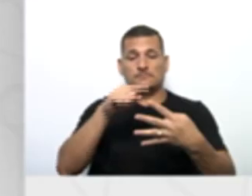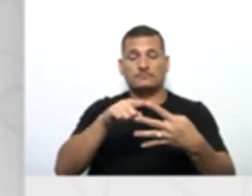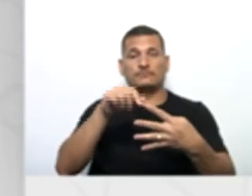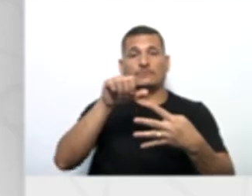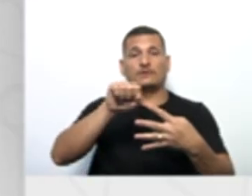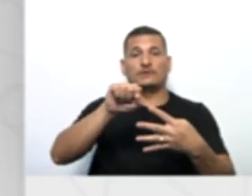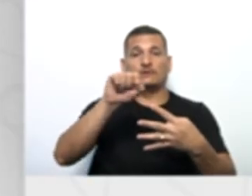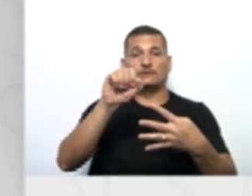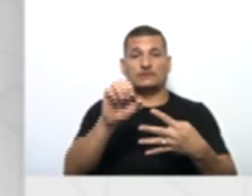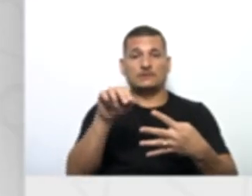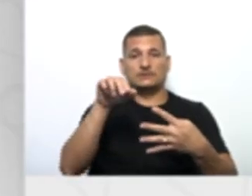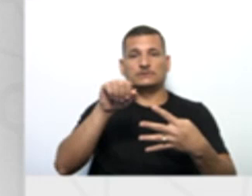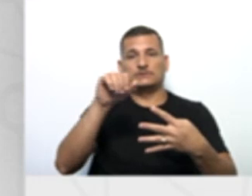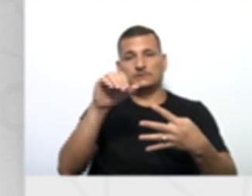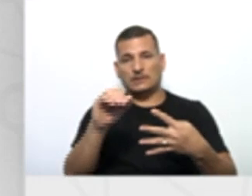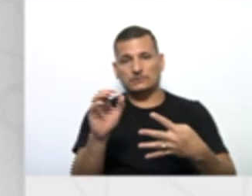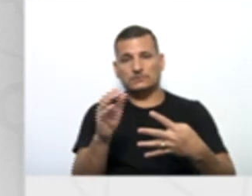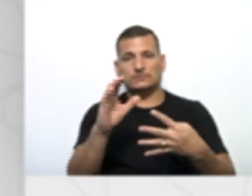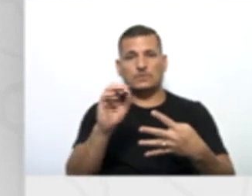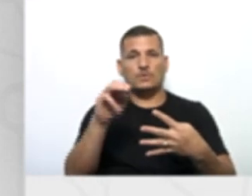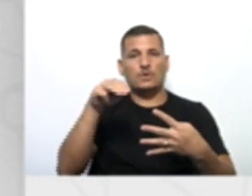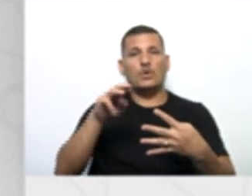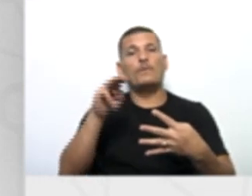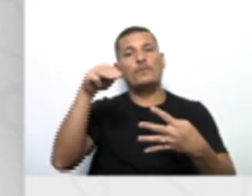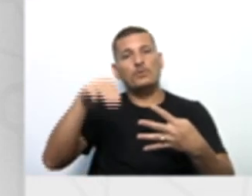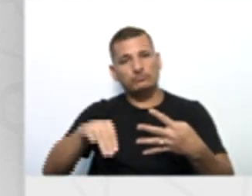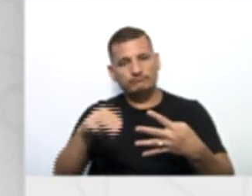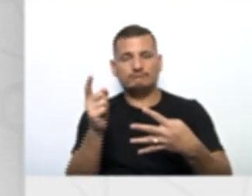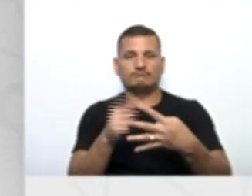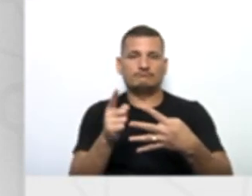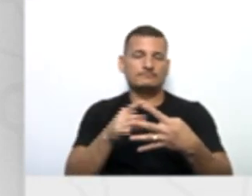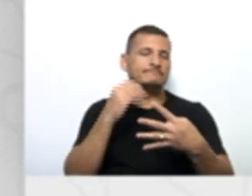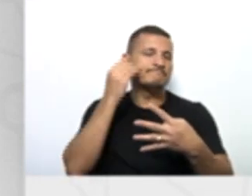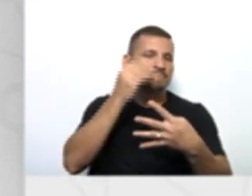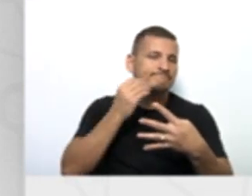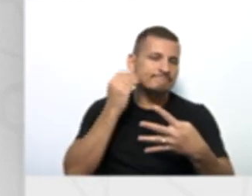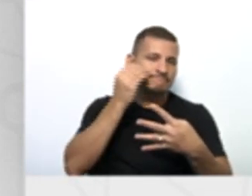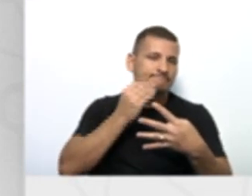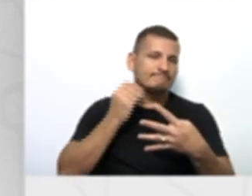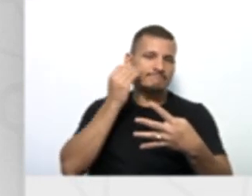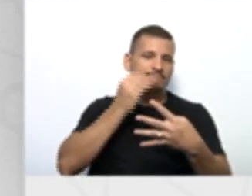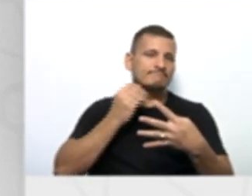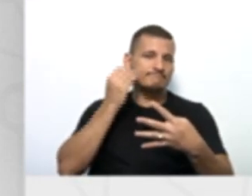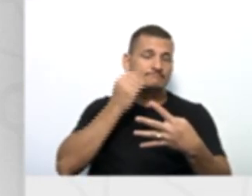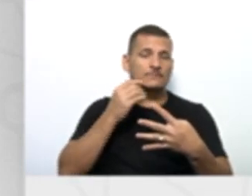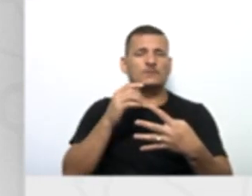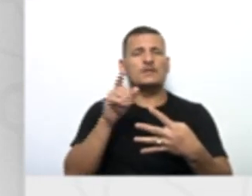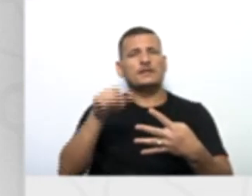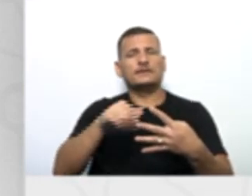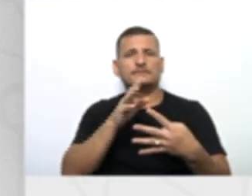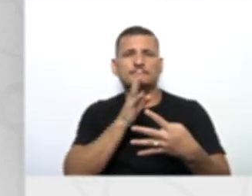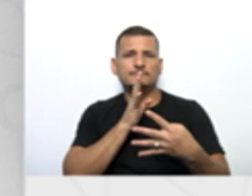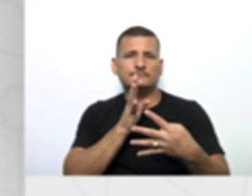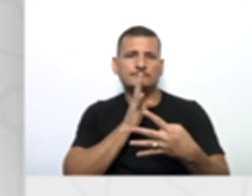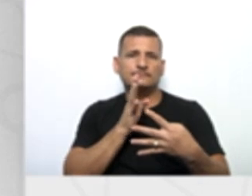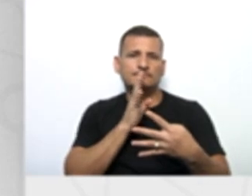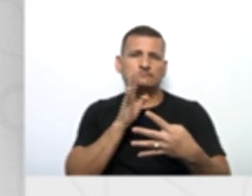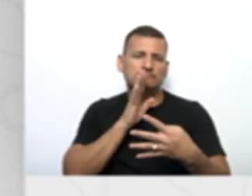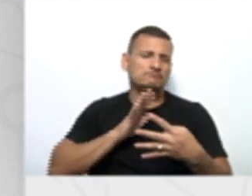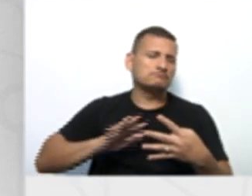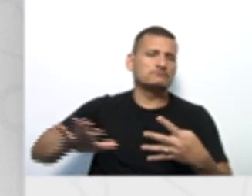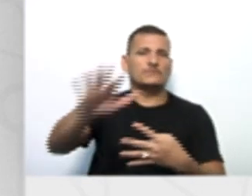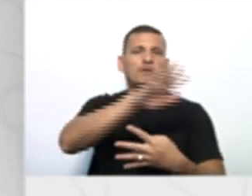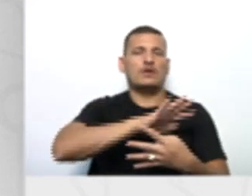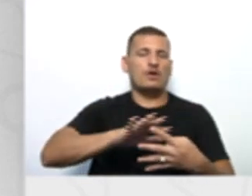conforme, né, podemos ver na disposição aqui, o senso comum, ele é aquele conhecimento geral, aquele